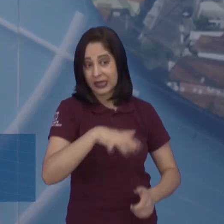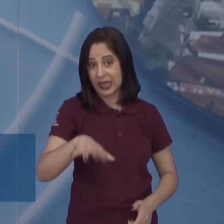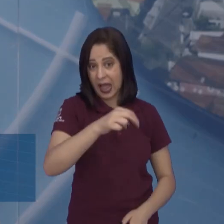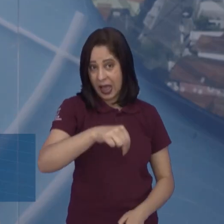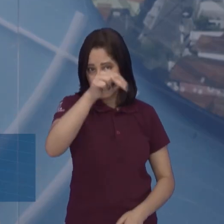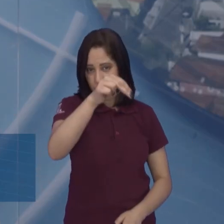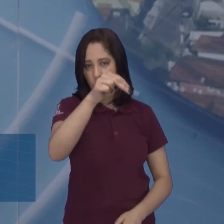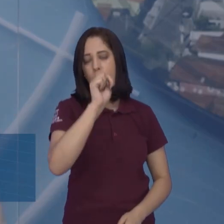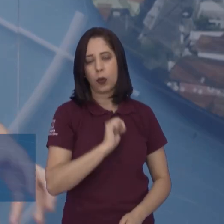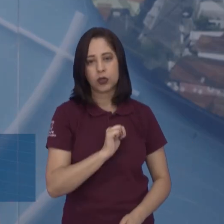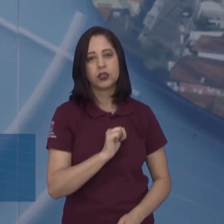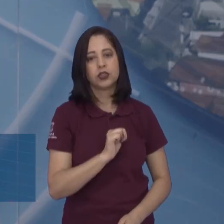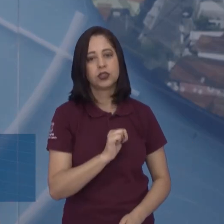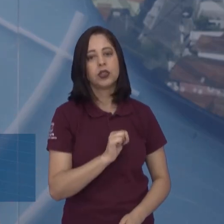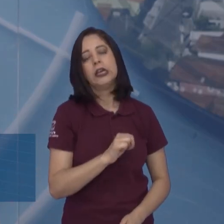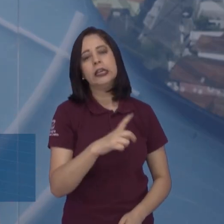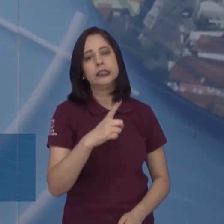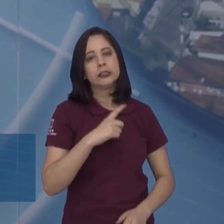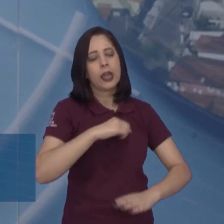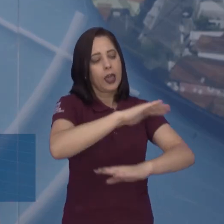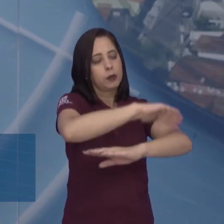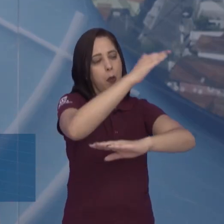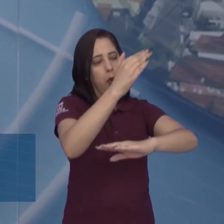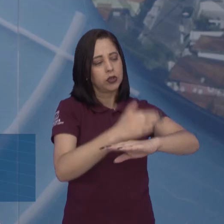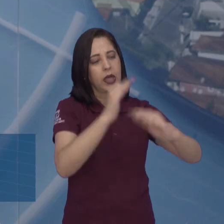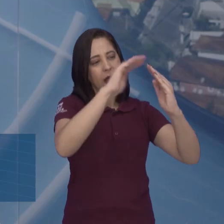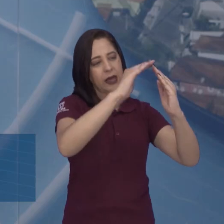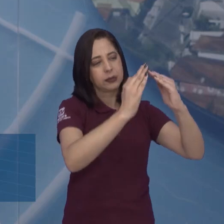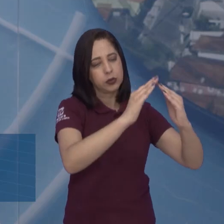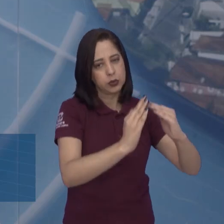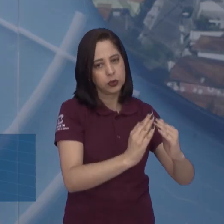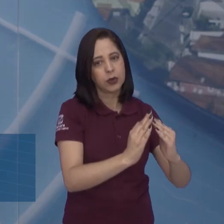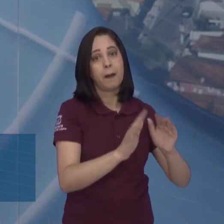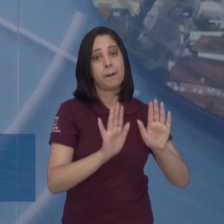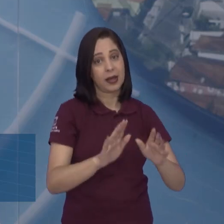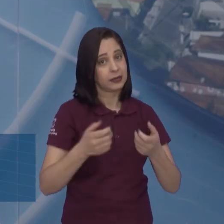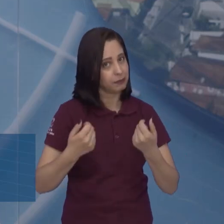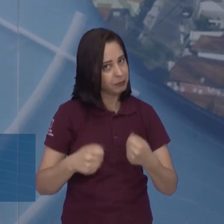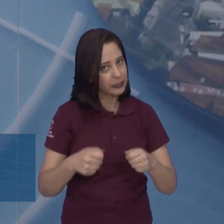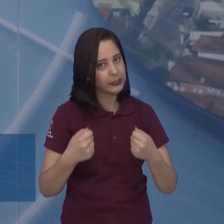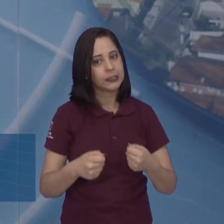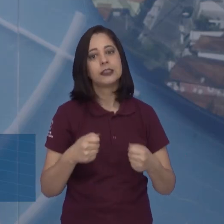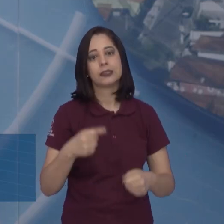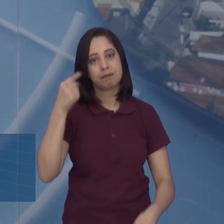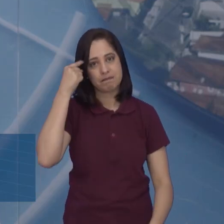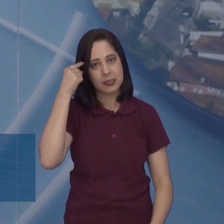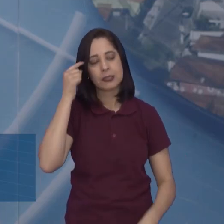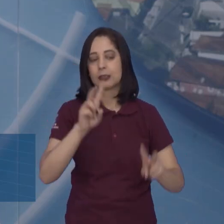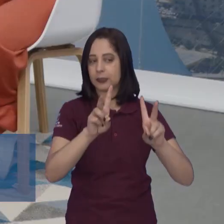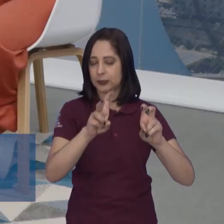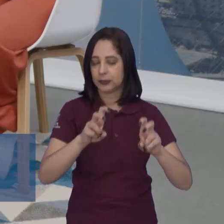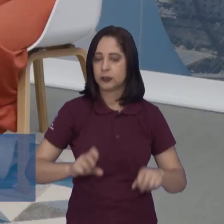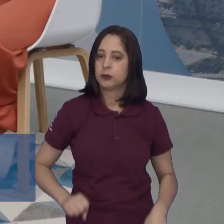muito o foco. Mas é um assunto também, né, que precisa ser levado em consideração, né, Maria?